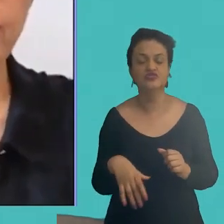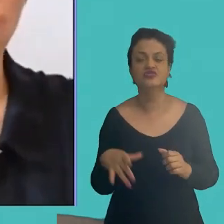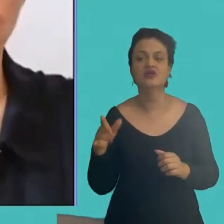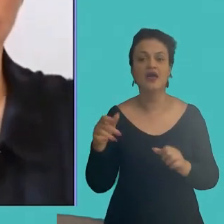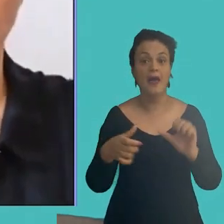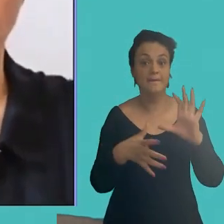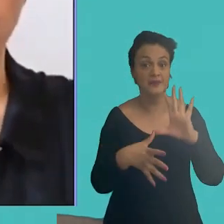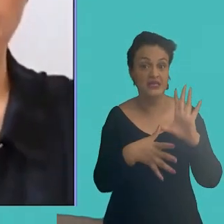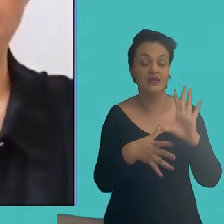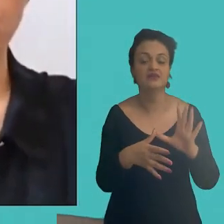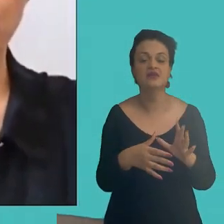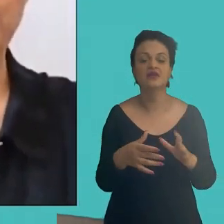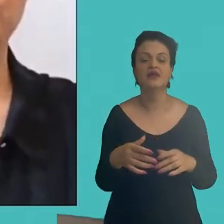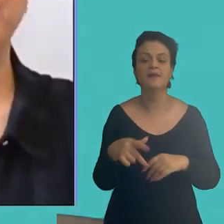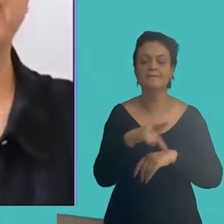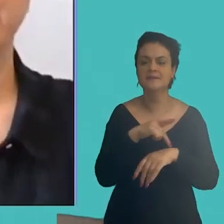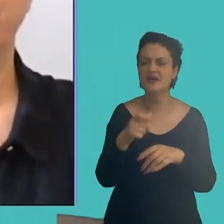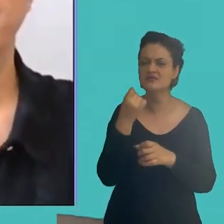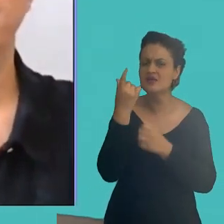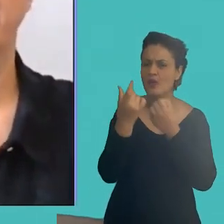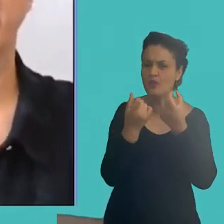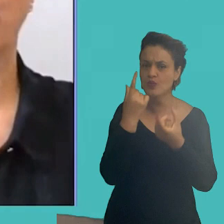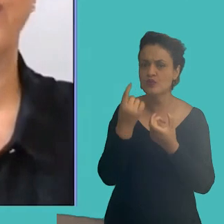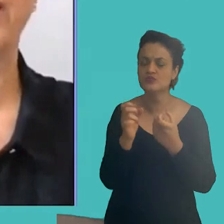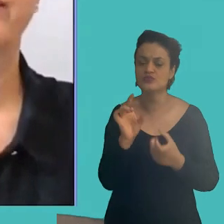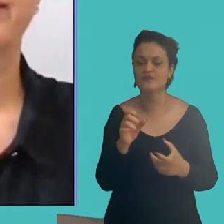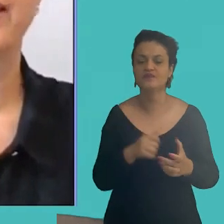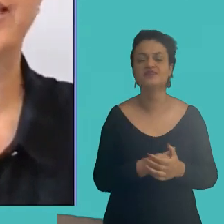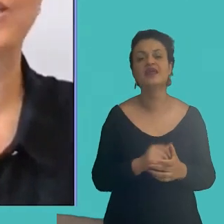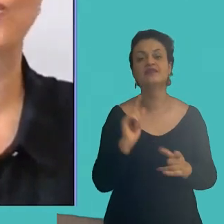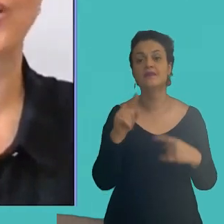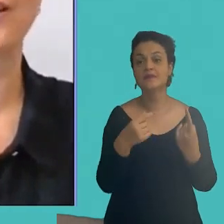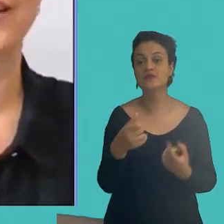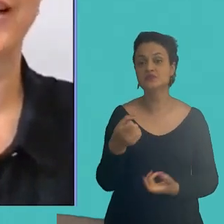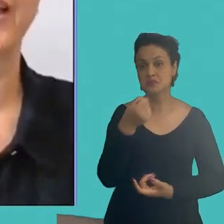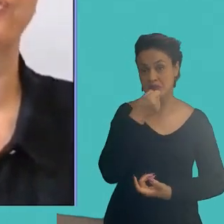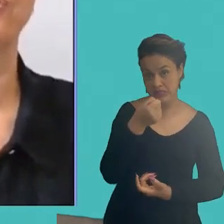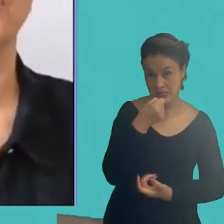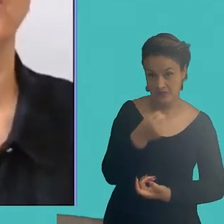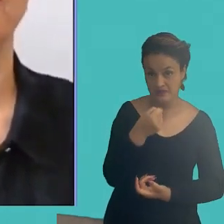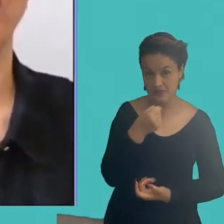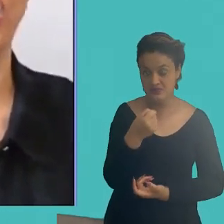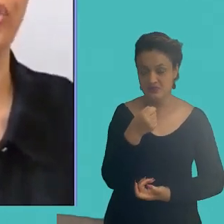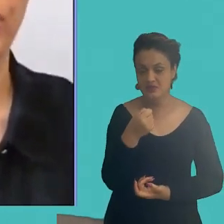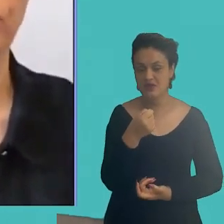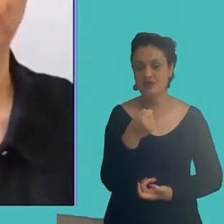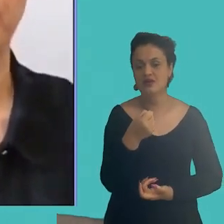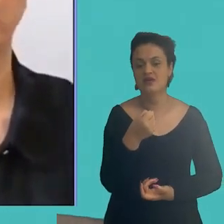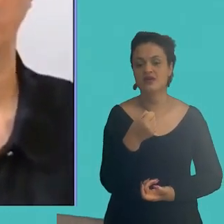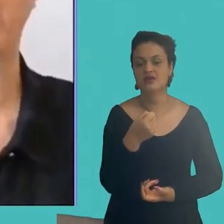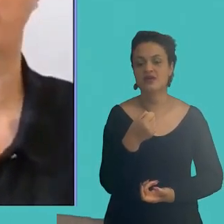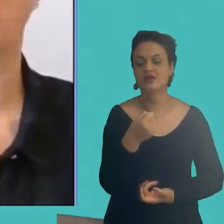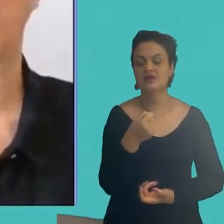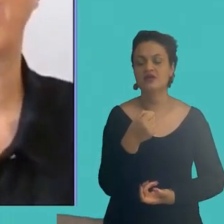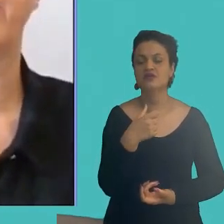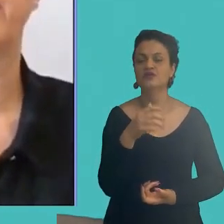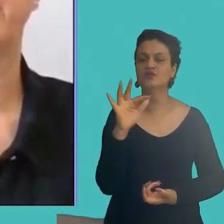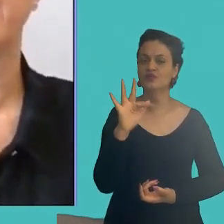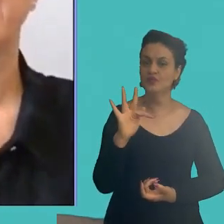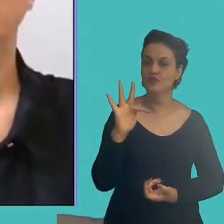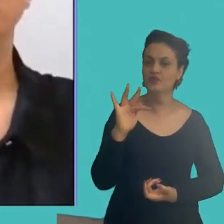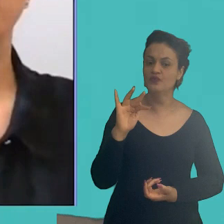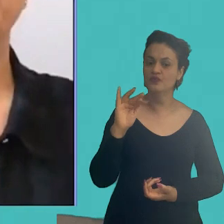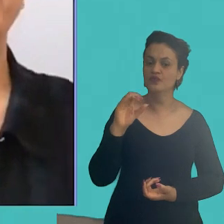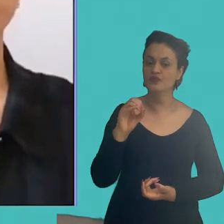poucos países o são. Durante uma entrevista ao ex-âncora da rede Fox News, Bill